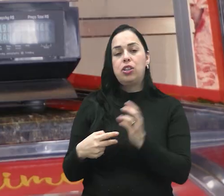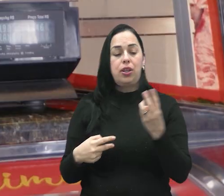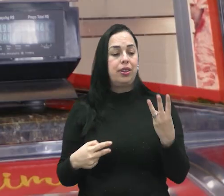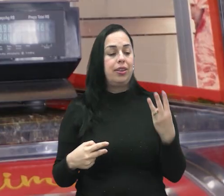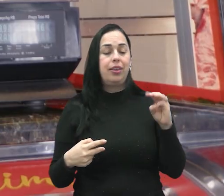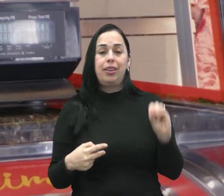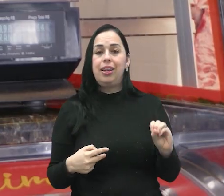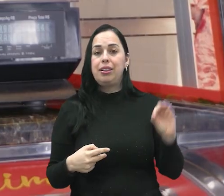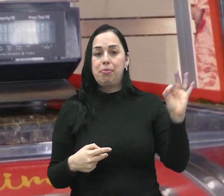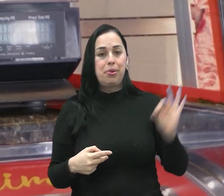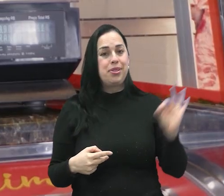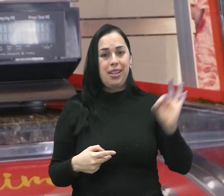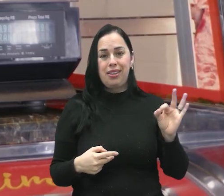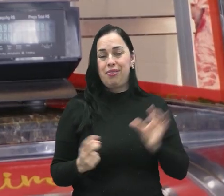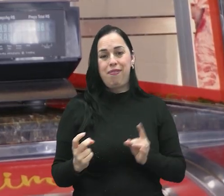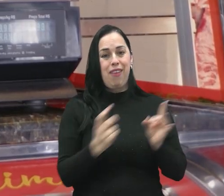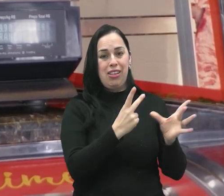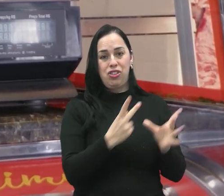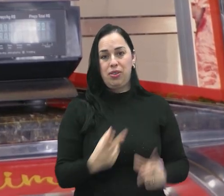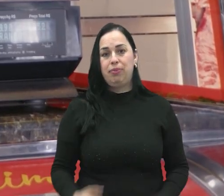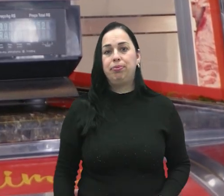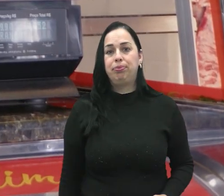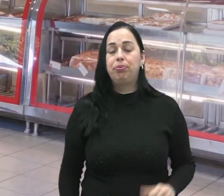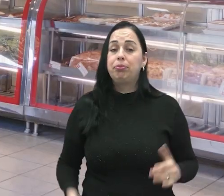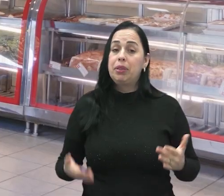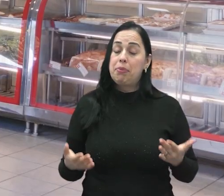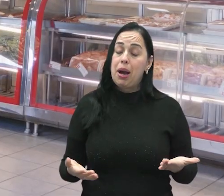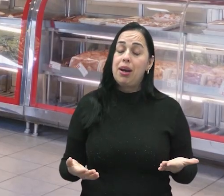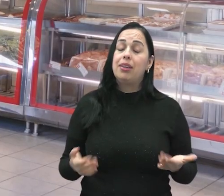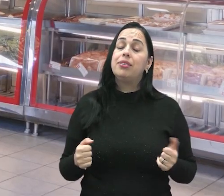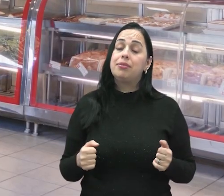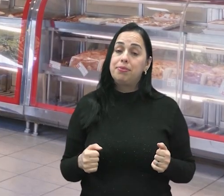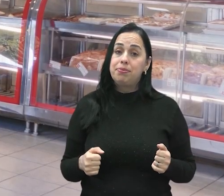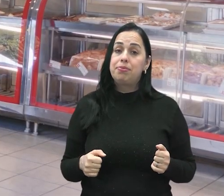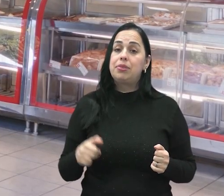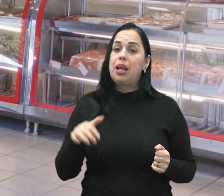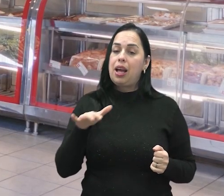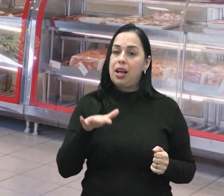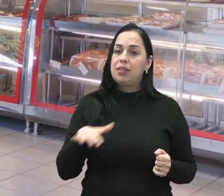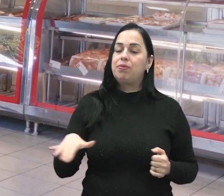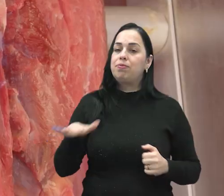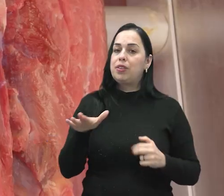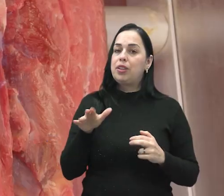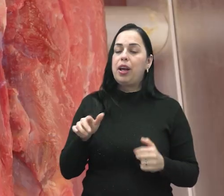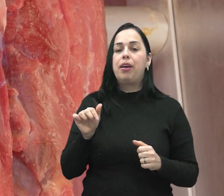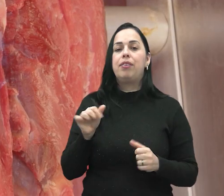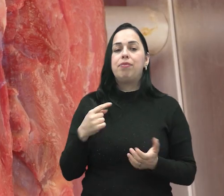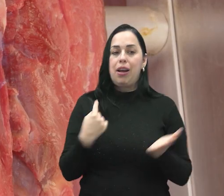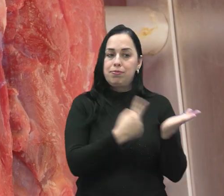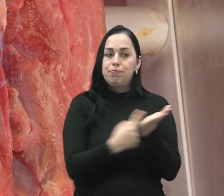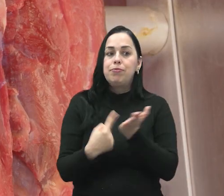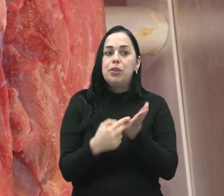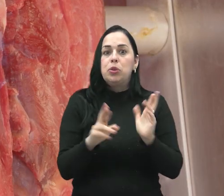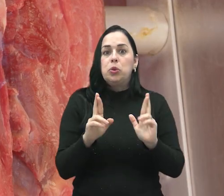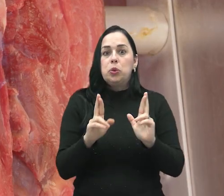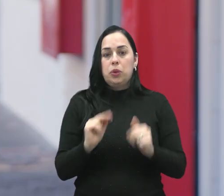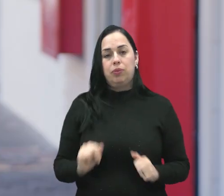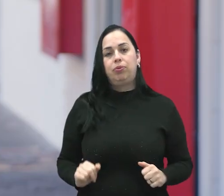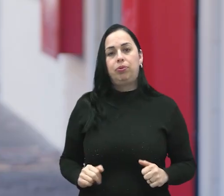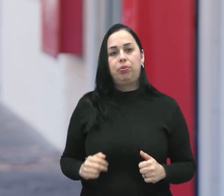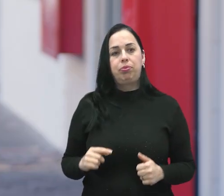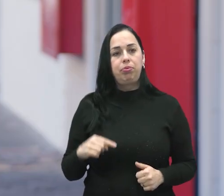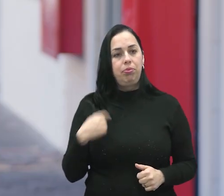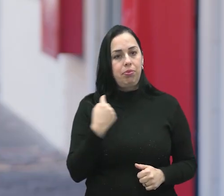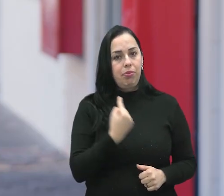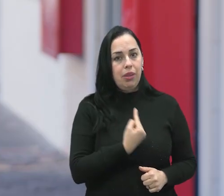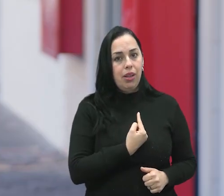apenas 30% do volume é exportado. Mesmo assim, o setor espera novas negociações. A gente